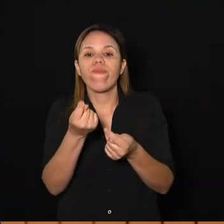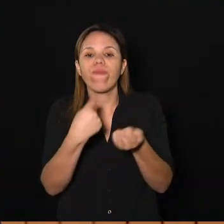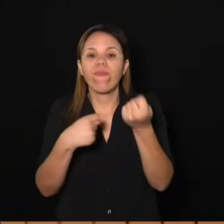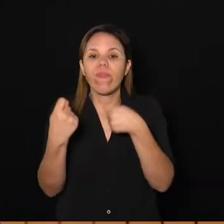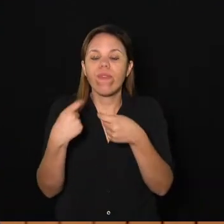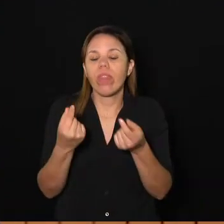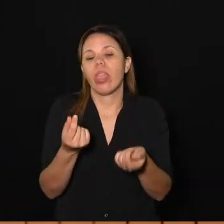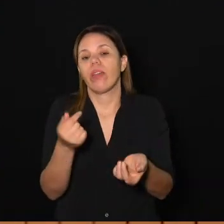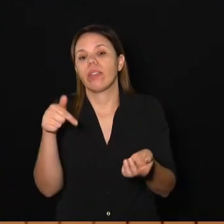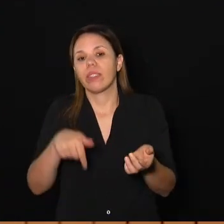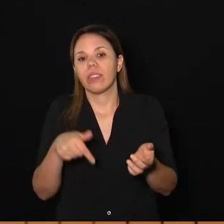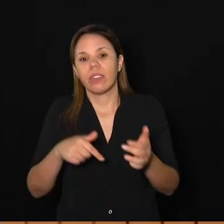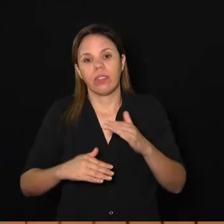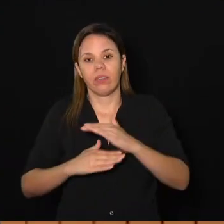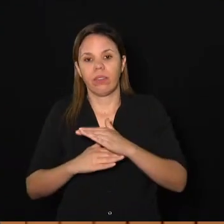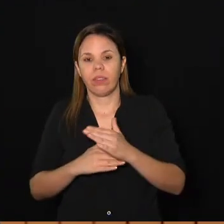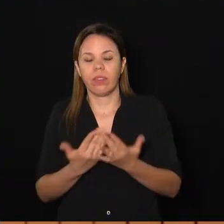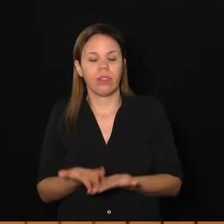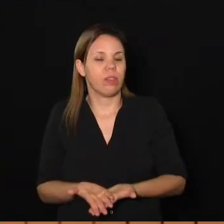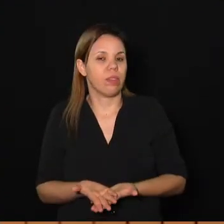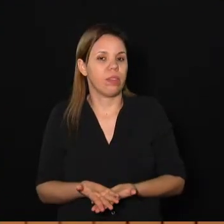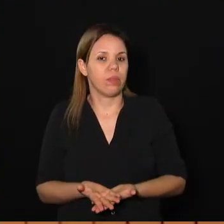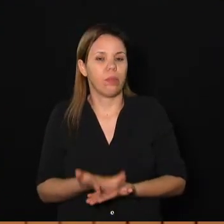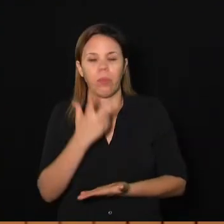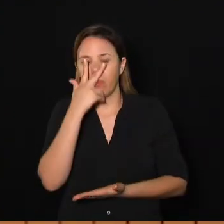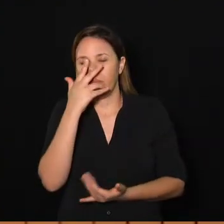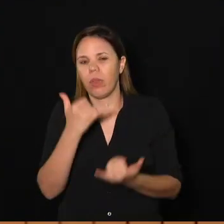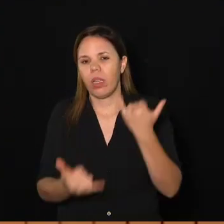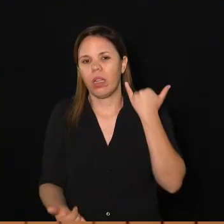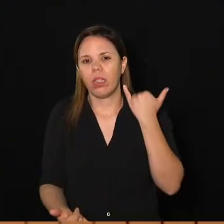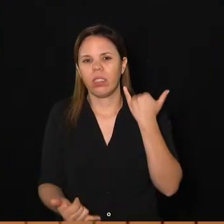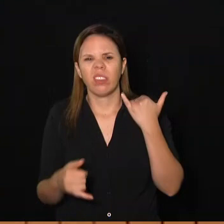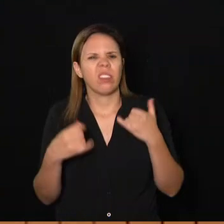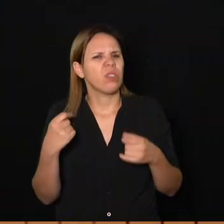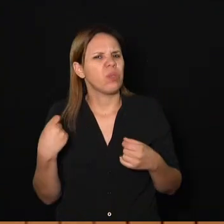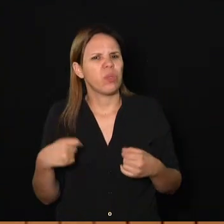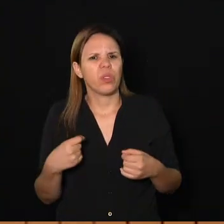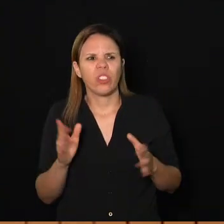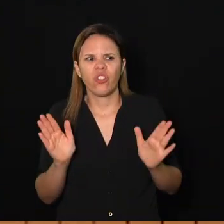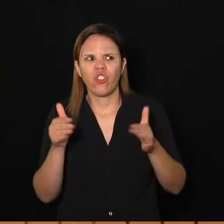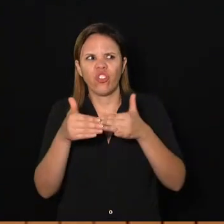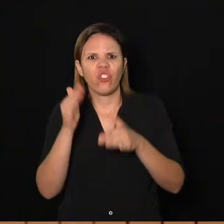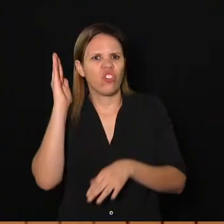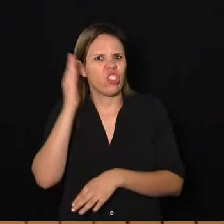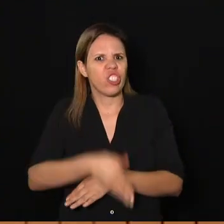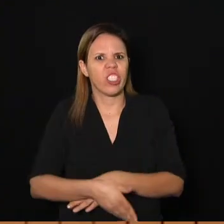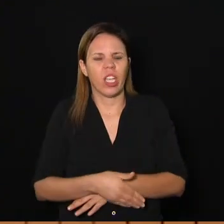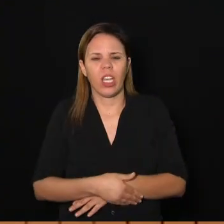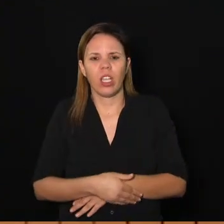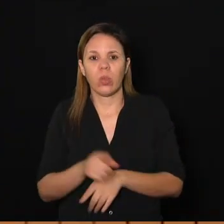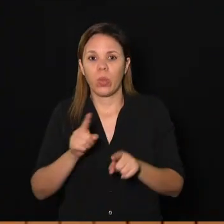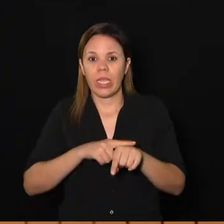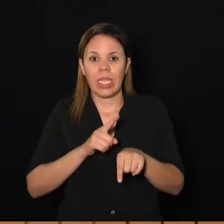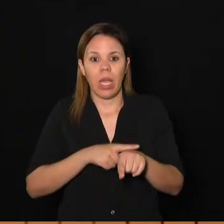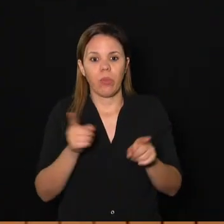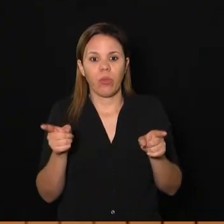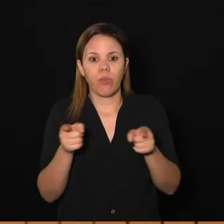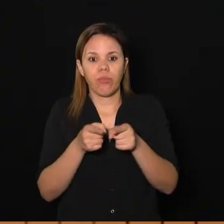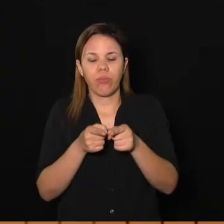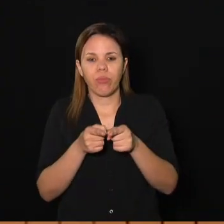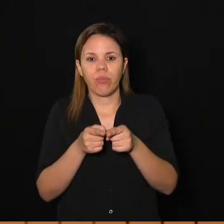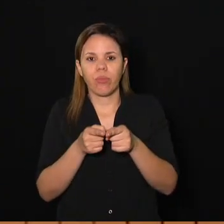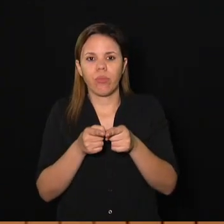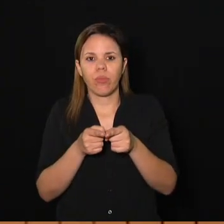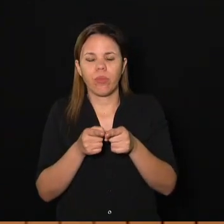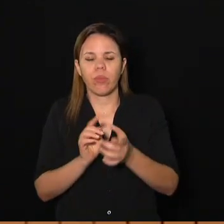permanente dessa casa então me parece que tenho que ser cirúrgico no assunto que eu vou abordar dado o tempo que me foi me